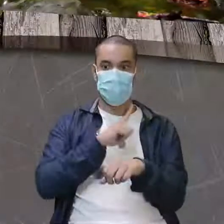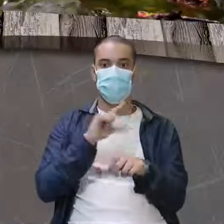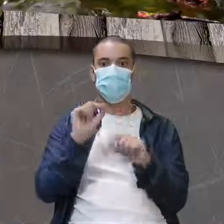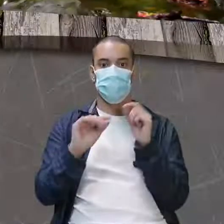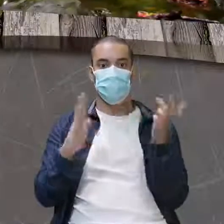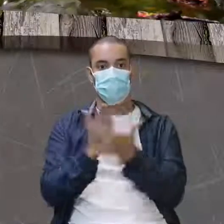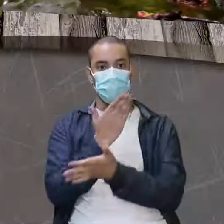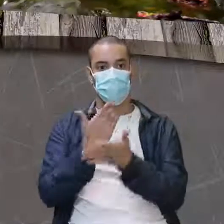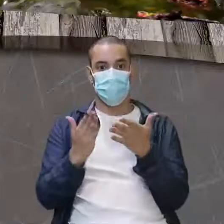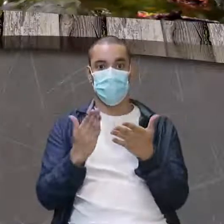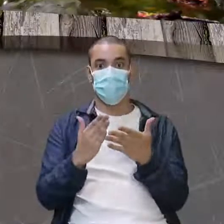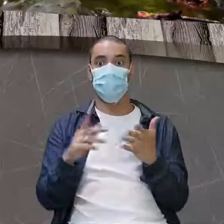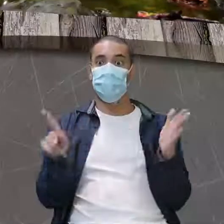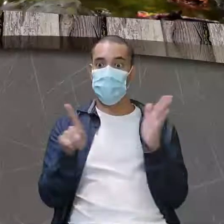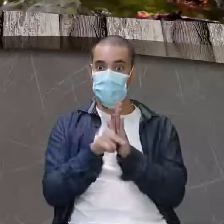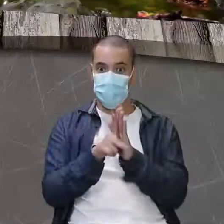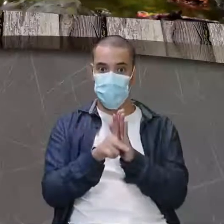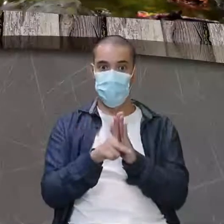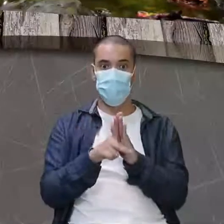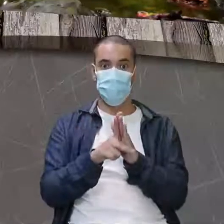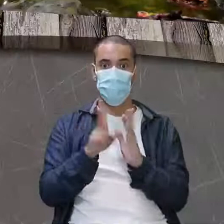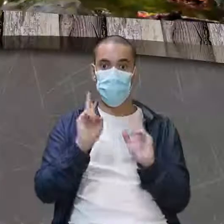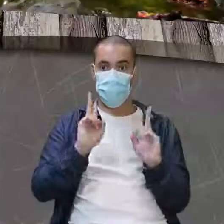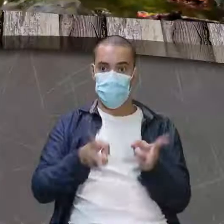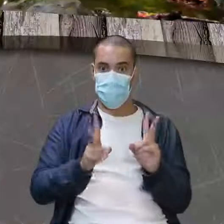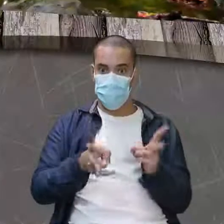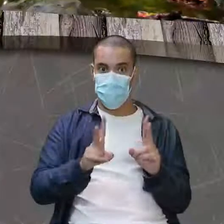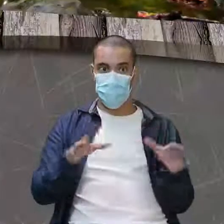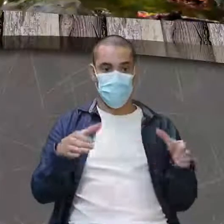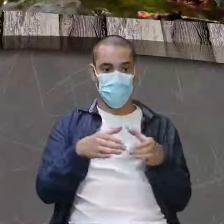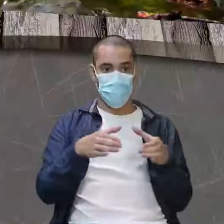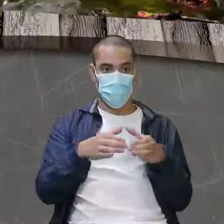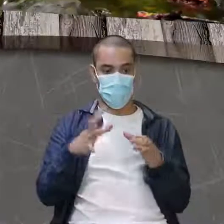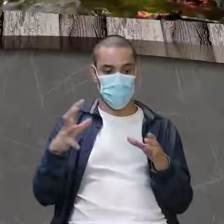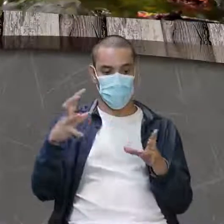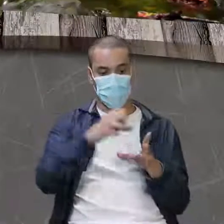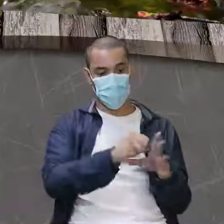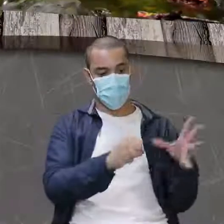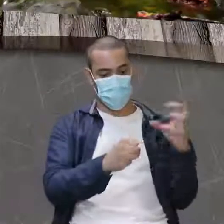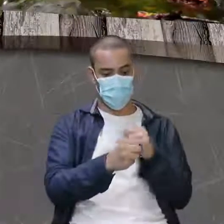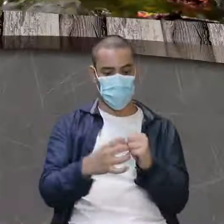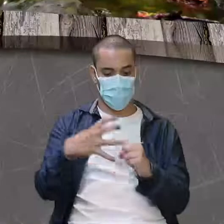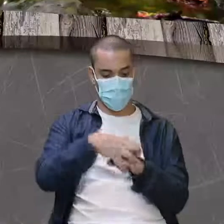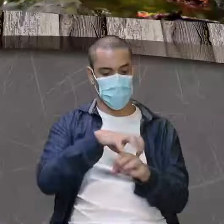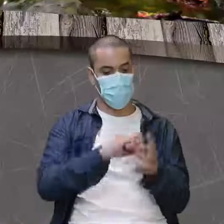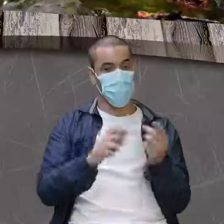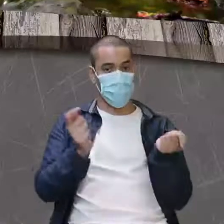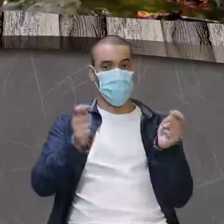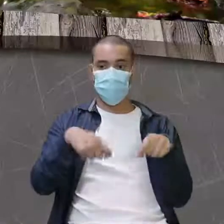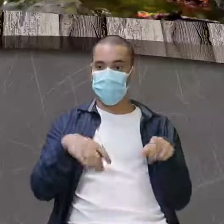indivíduos predando-se a si mesmo, né? Se alimentando da carne, dos seus